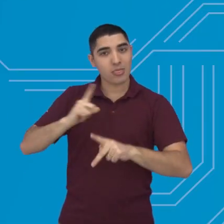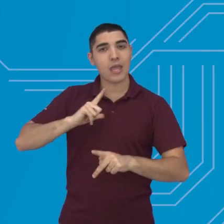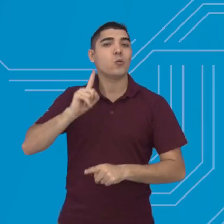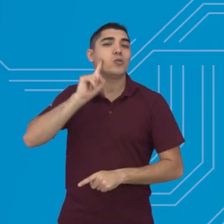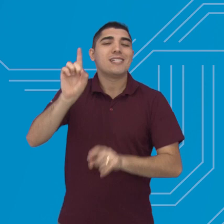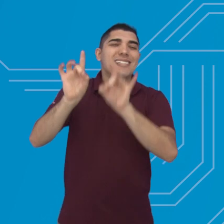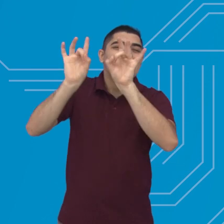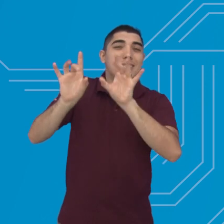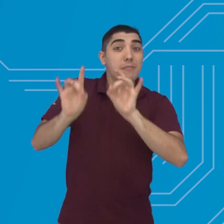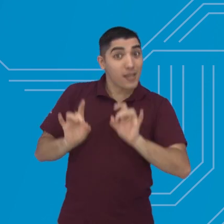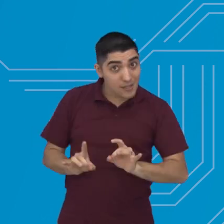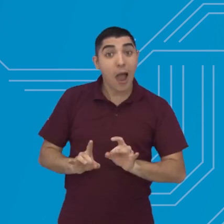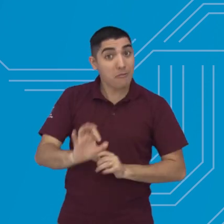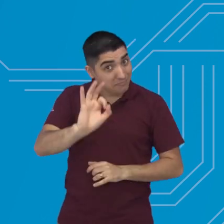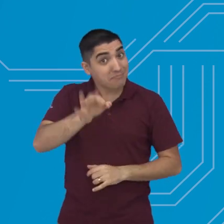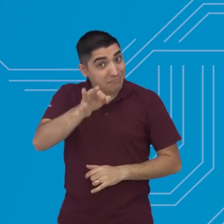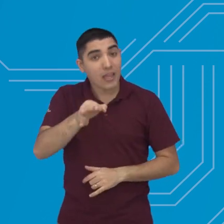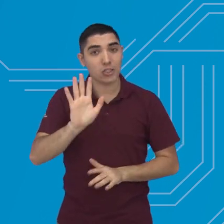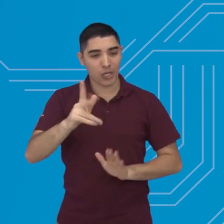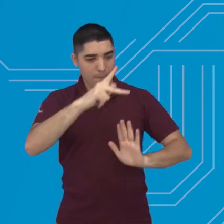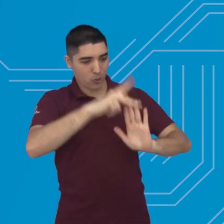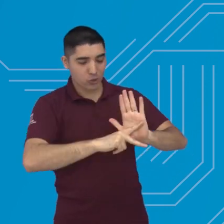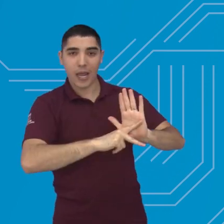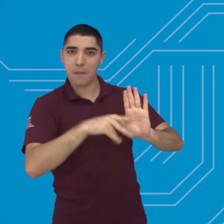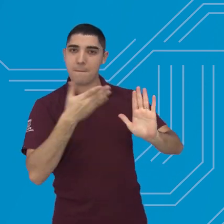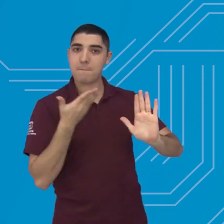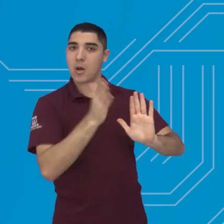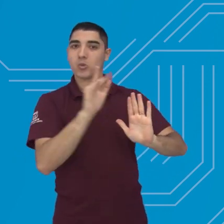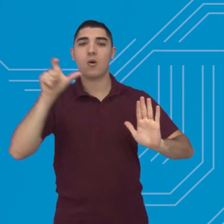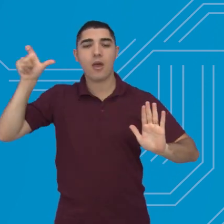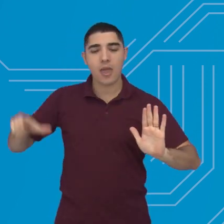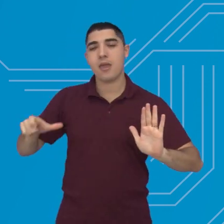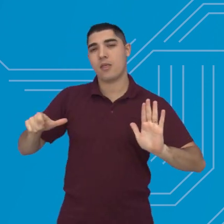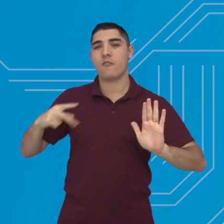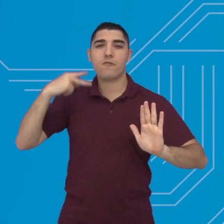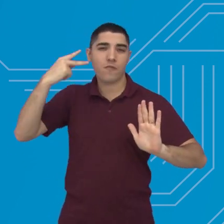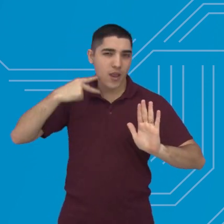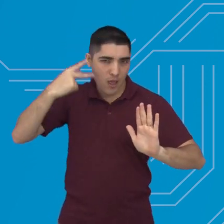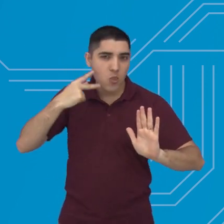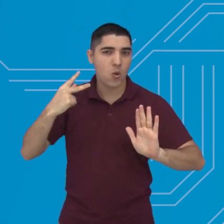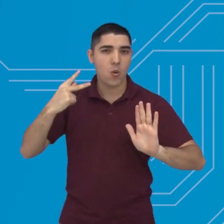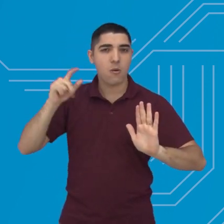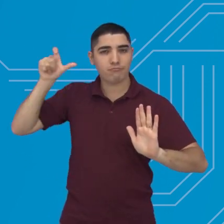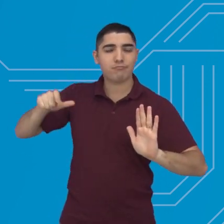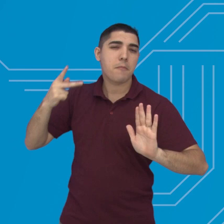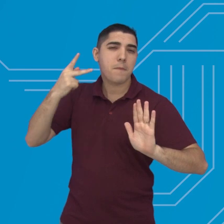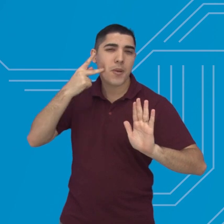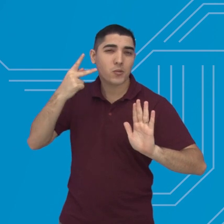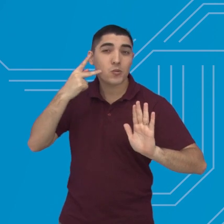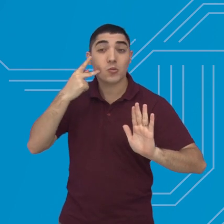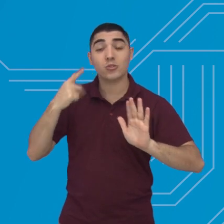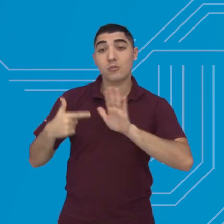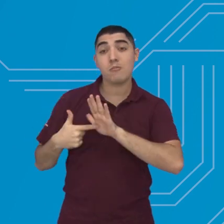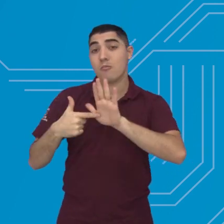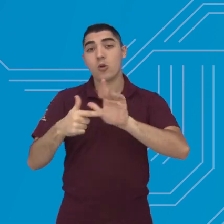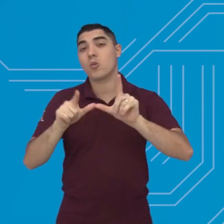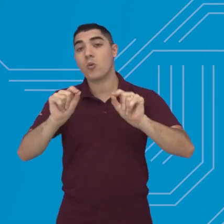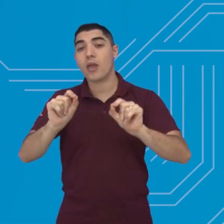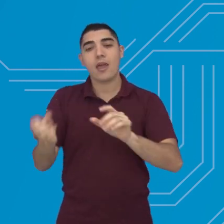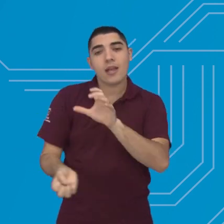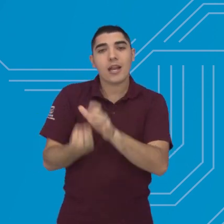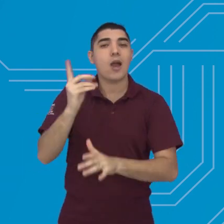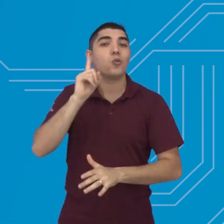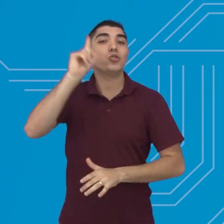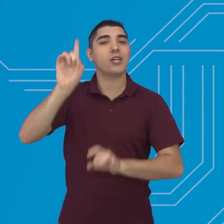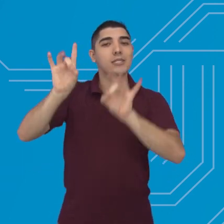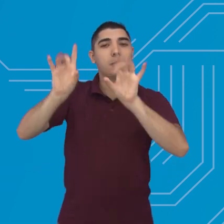data dedicada à modalidade, isso mesmo? Um projeto aprovado do vereador Rafael Pascucci inclui no calendário oficial de festas e